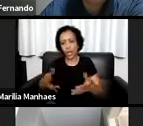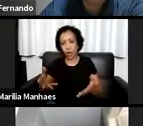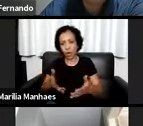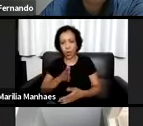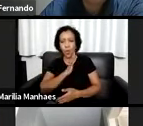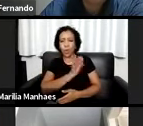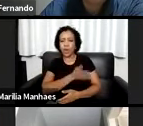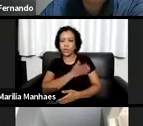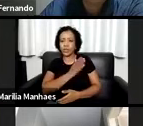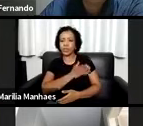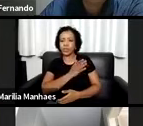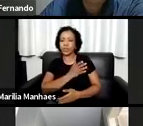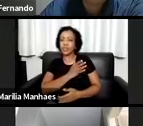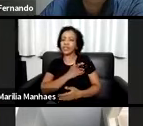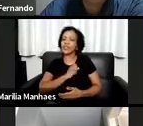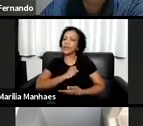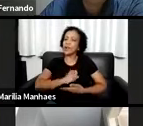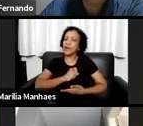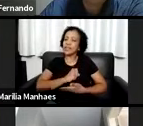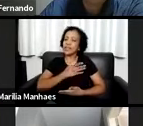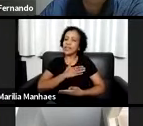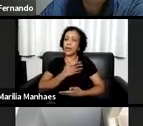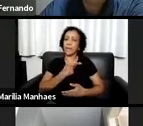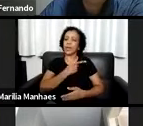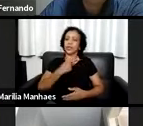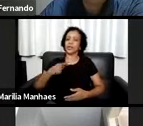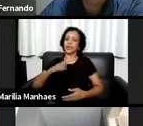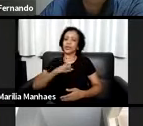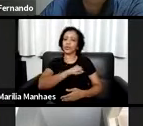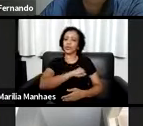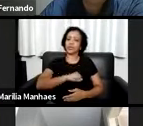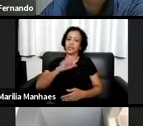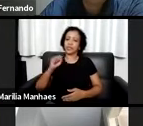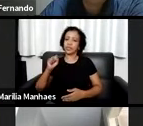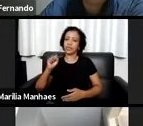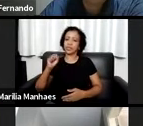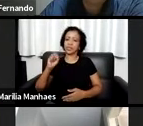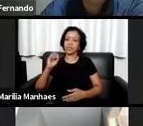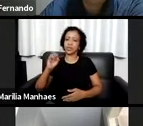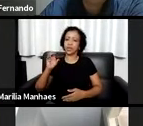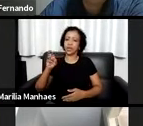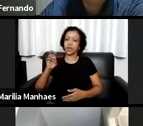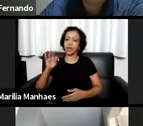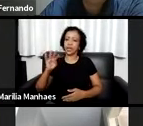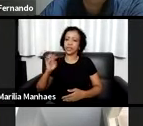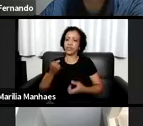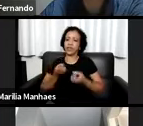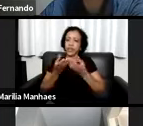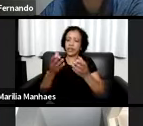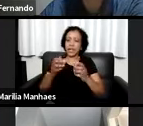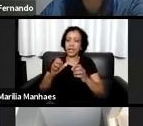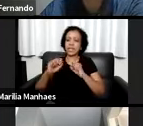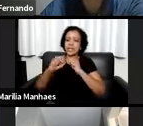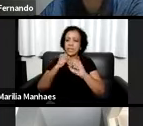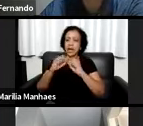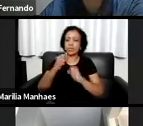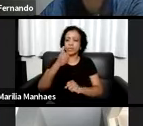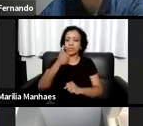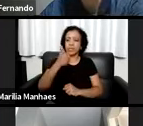dele está aqui conosco. Eu quero que você receba o Salmo 121,